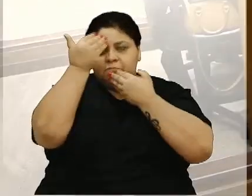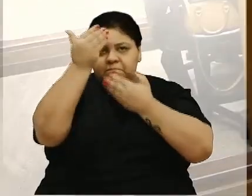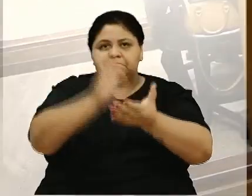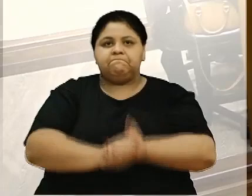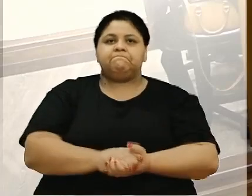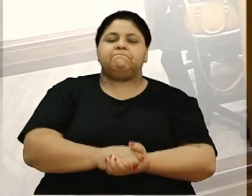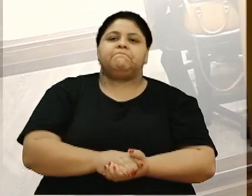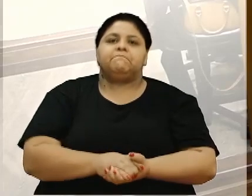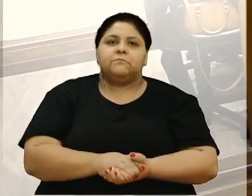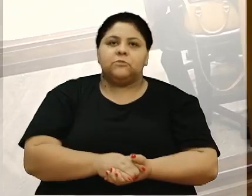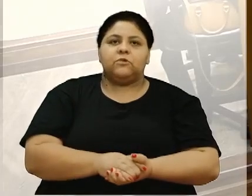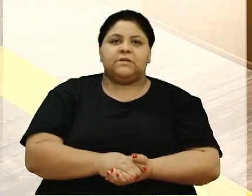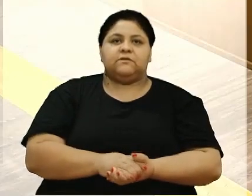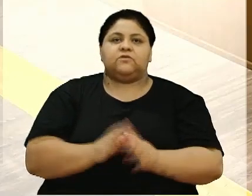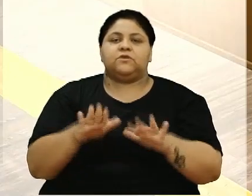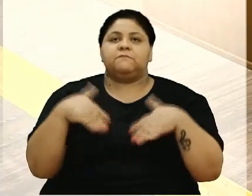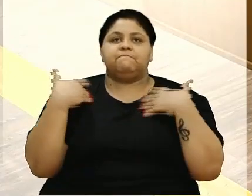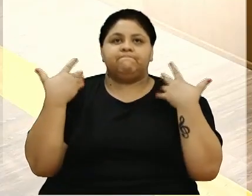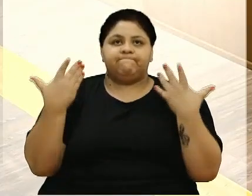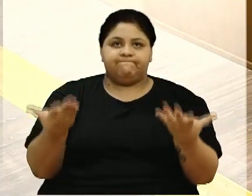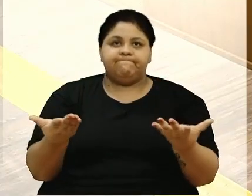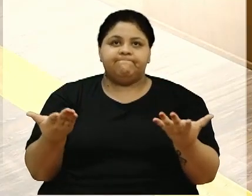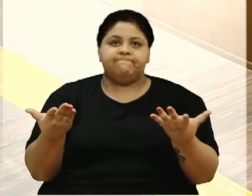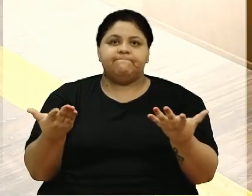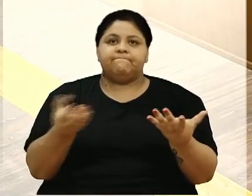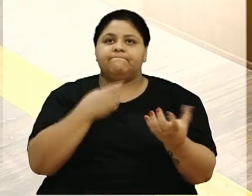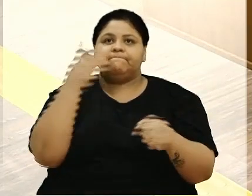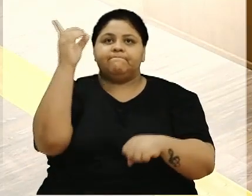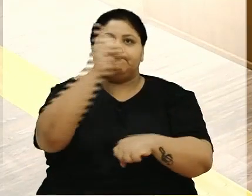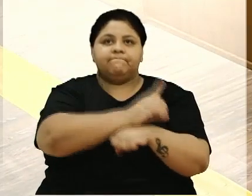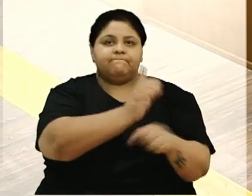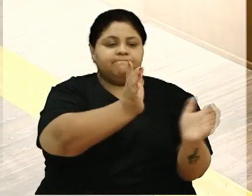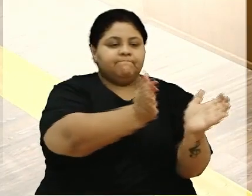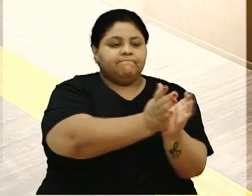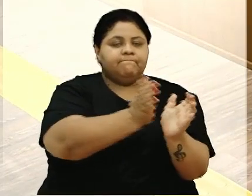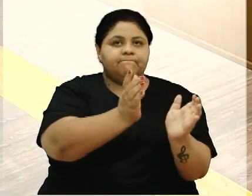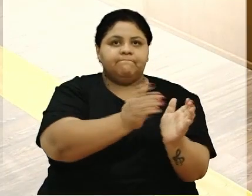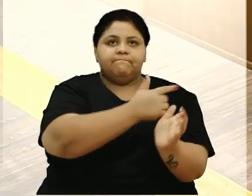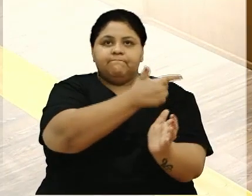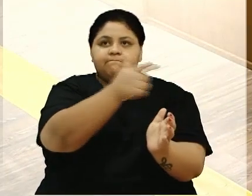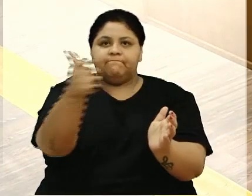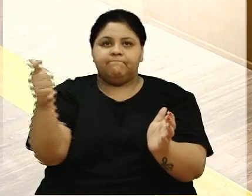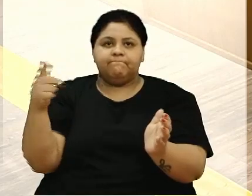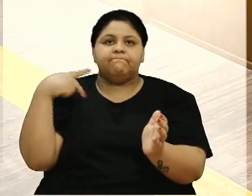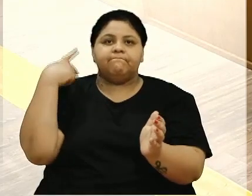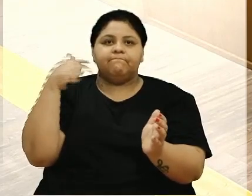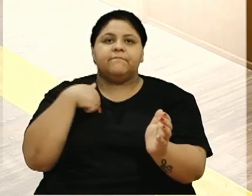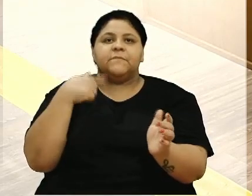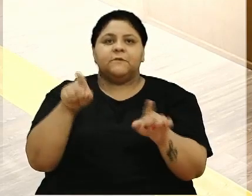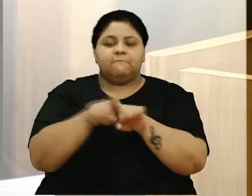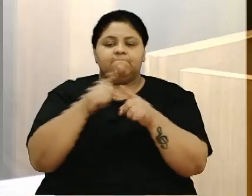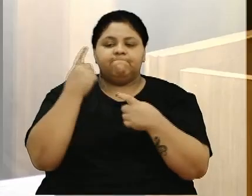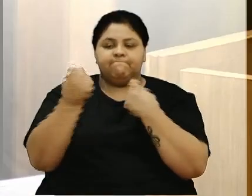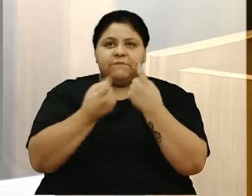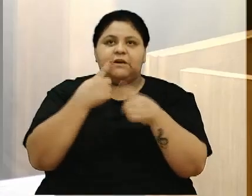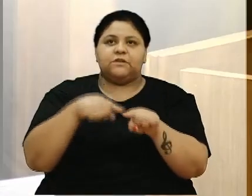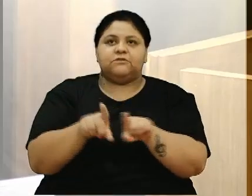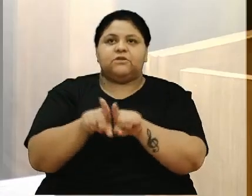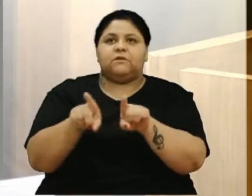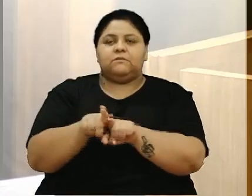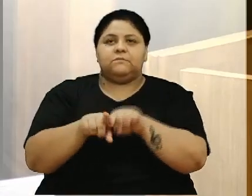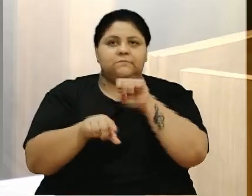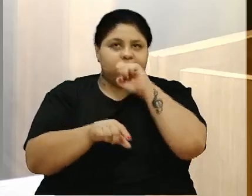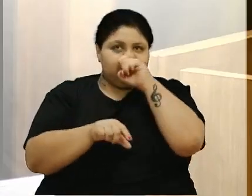pessoal. Bom dia, presidente. Bom dia, demais colegas. Aí, também estou muito preocupado com a situação